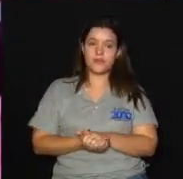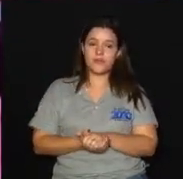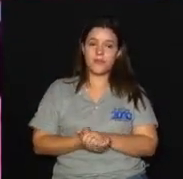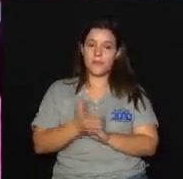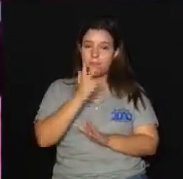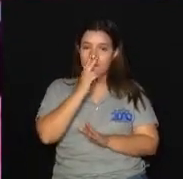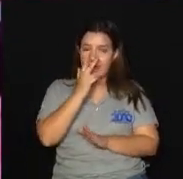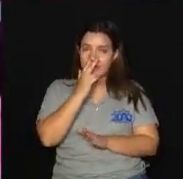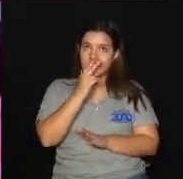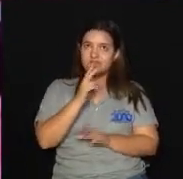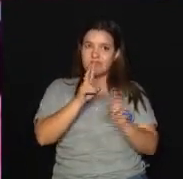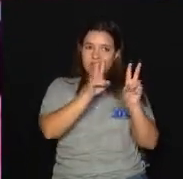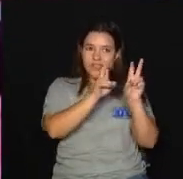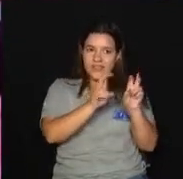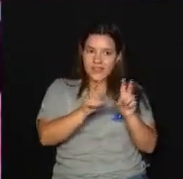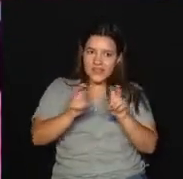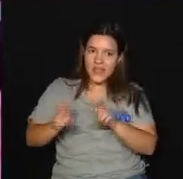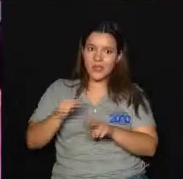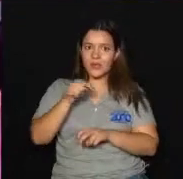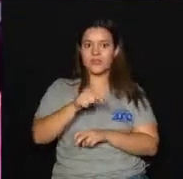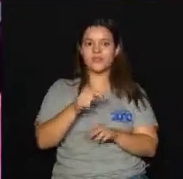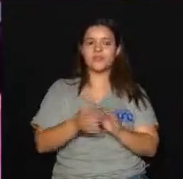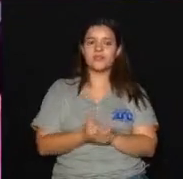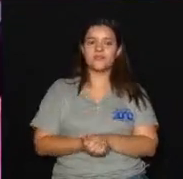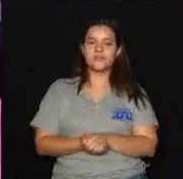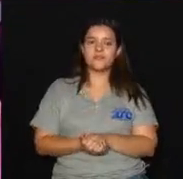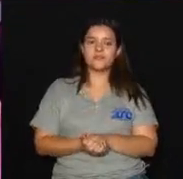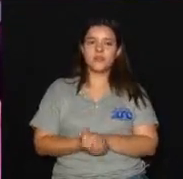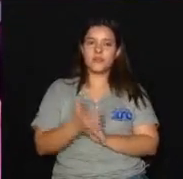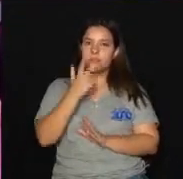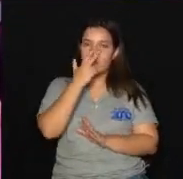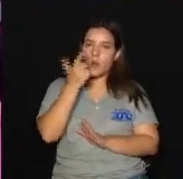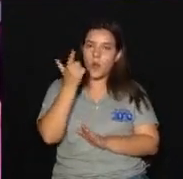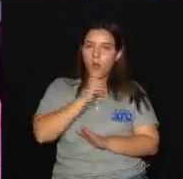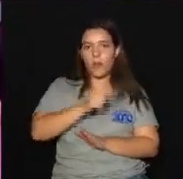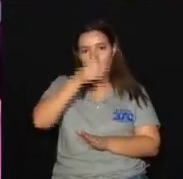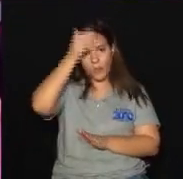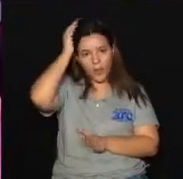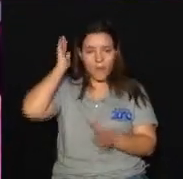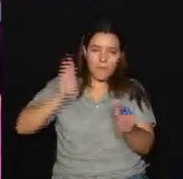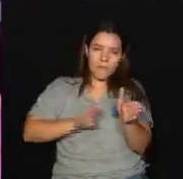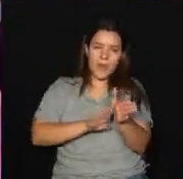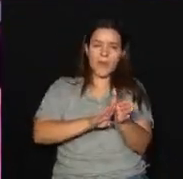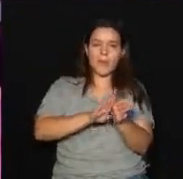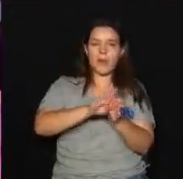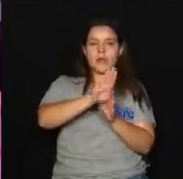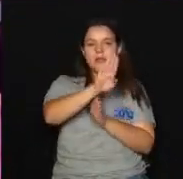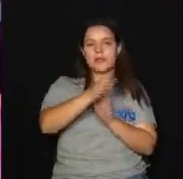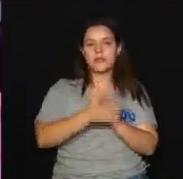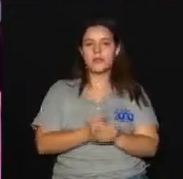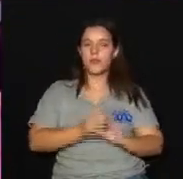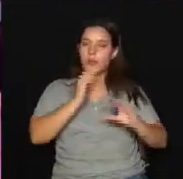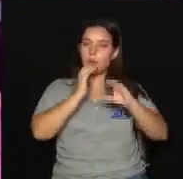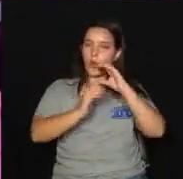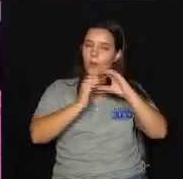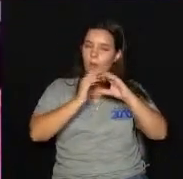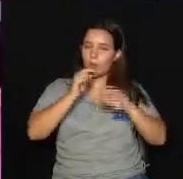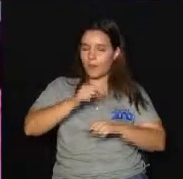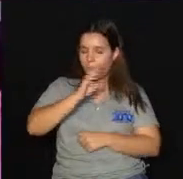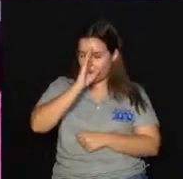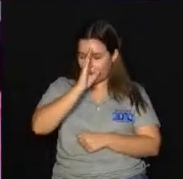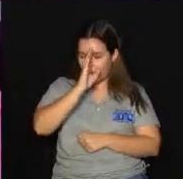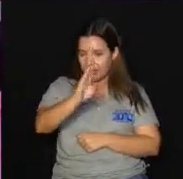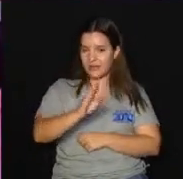fatores faz essa alavancagem do Dário e a comunicação